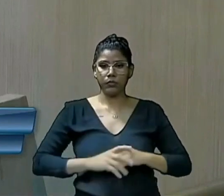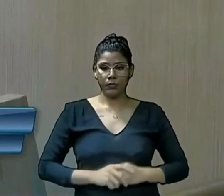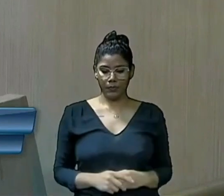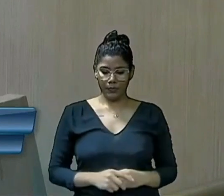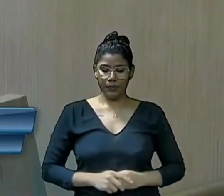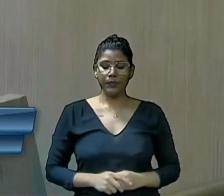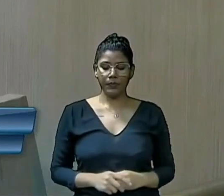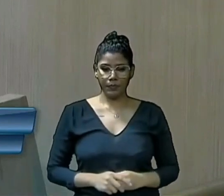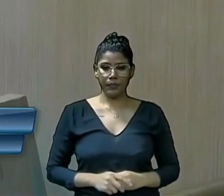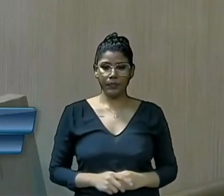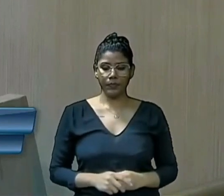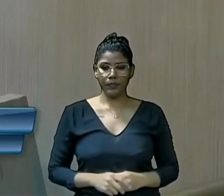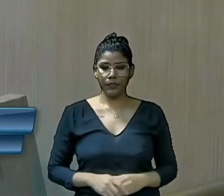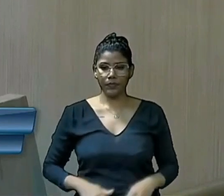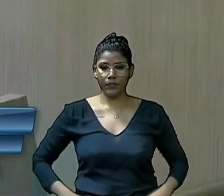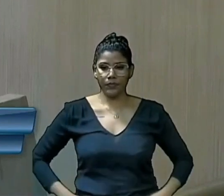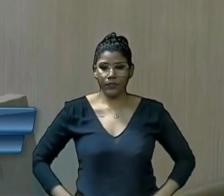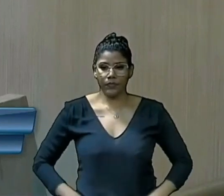o segundo.